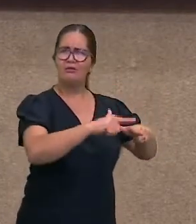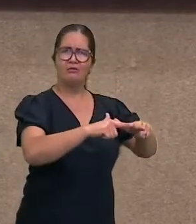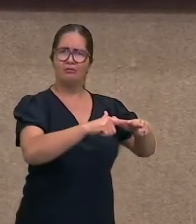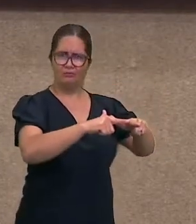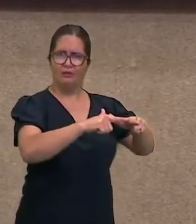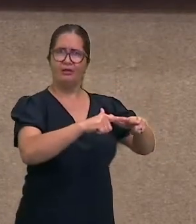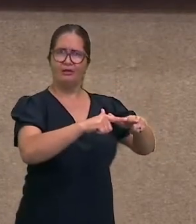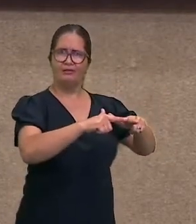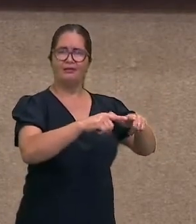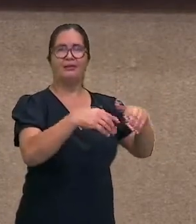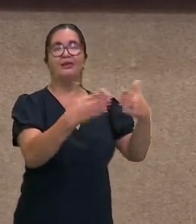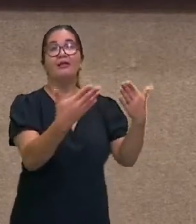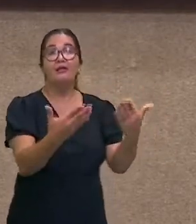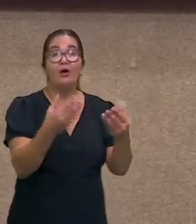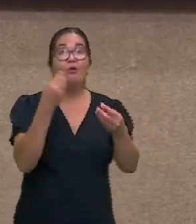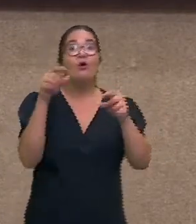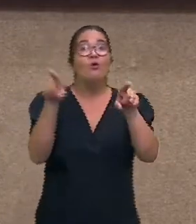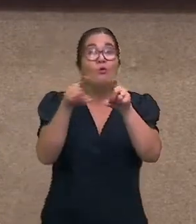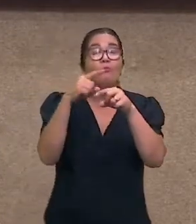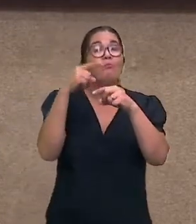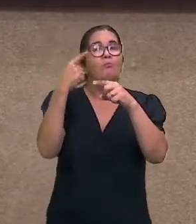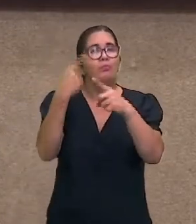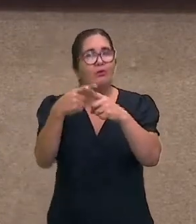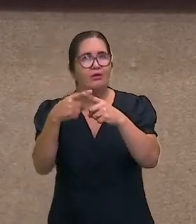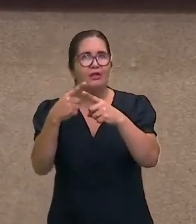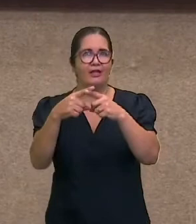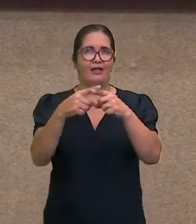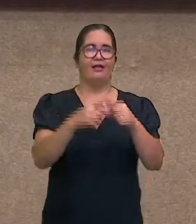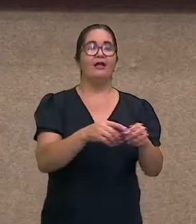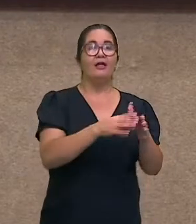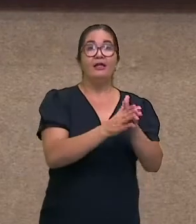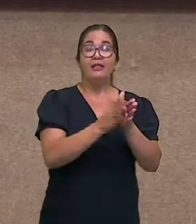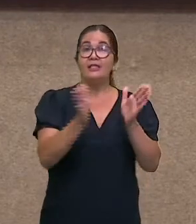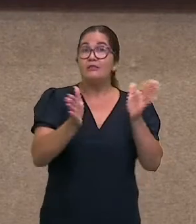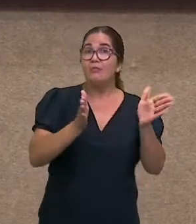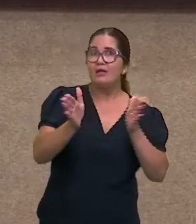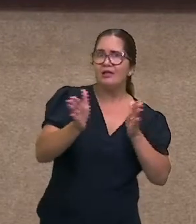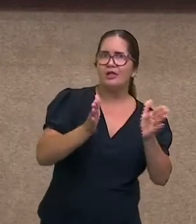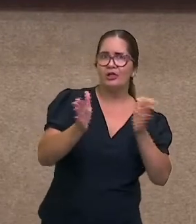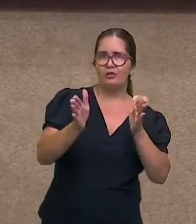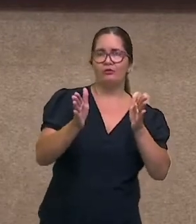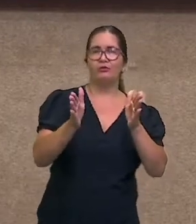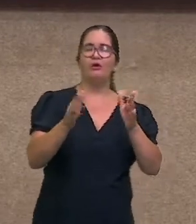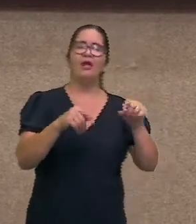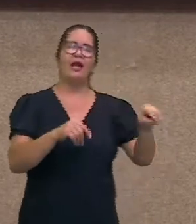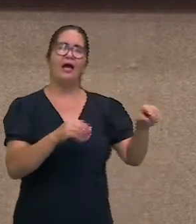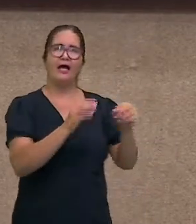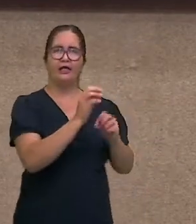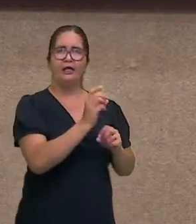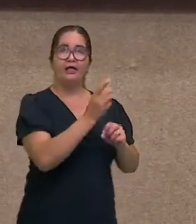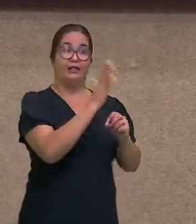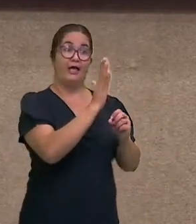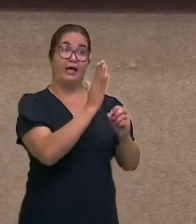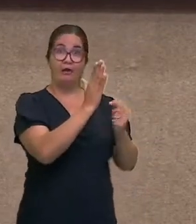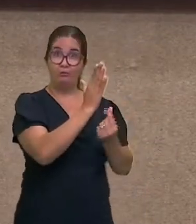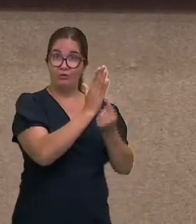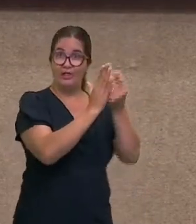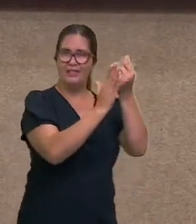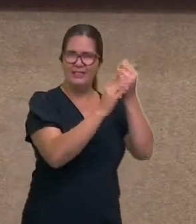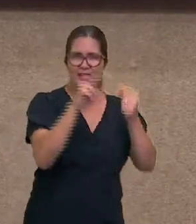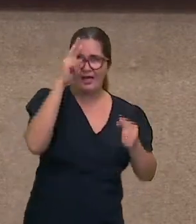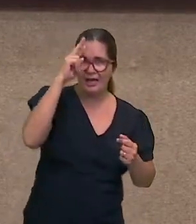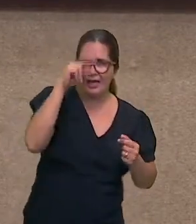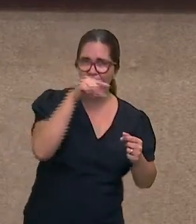inevitavelmente burguesa, porque neste período o trabalho, o comércio estava na mão